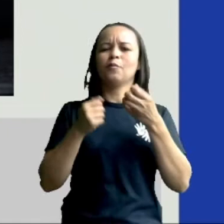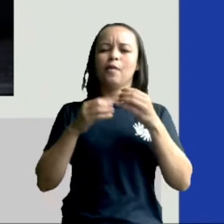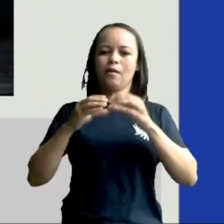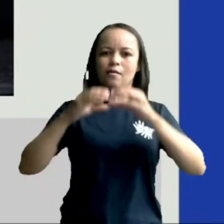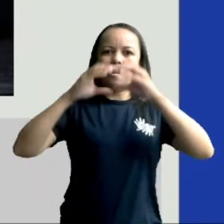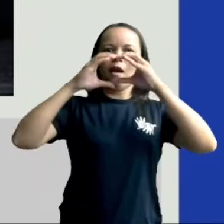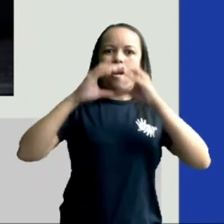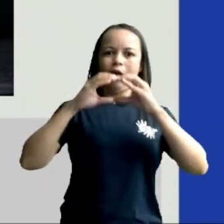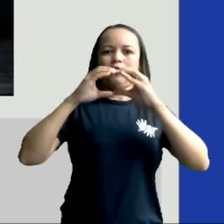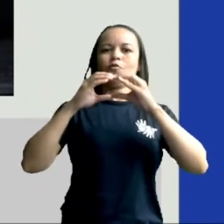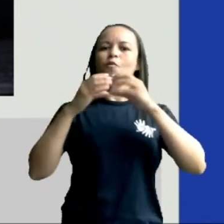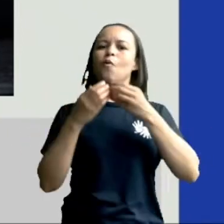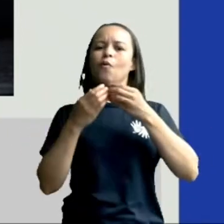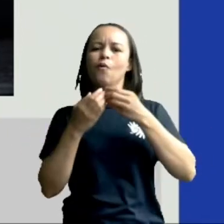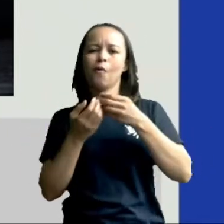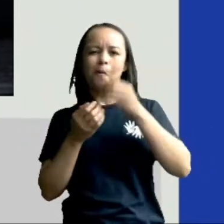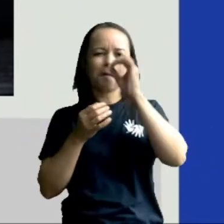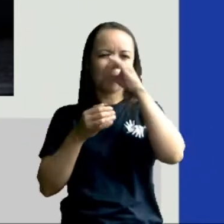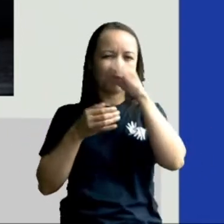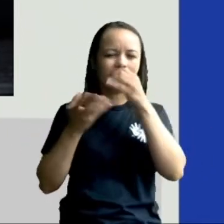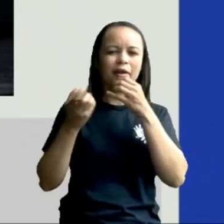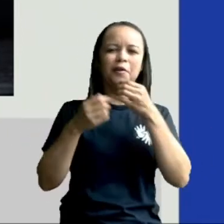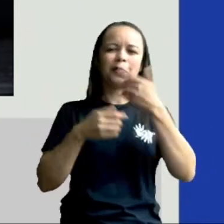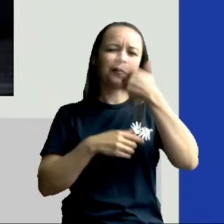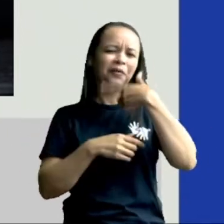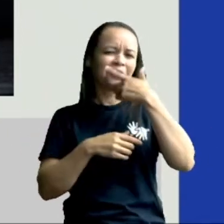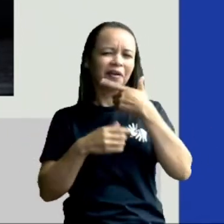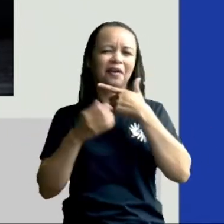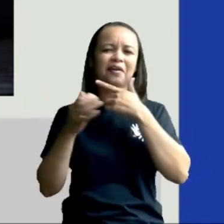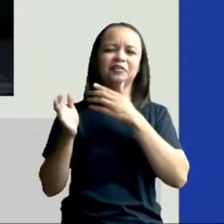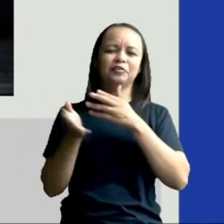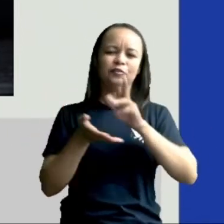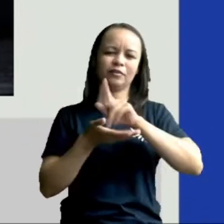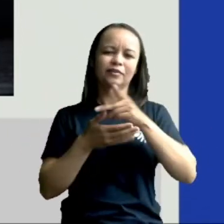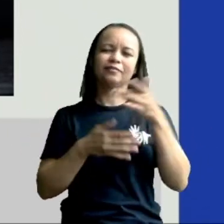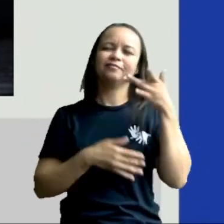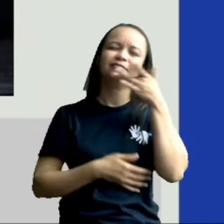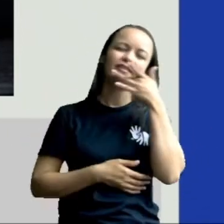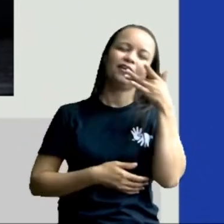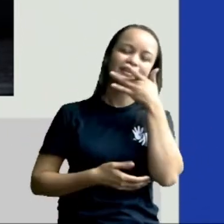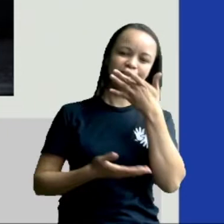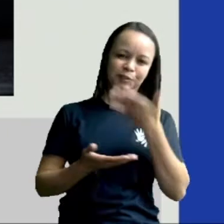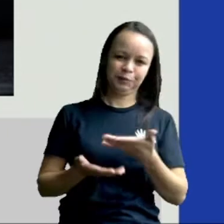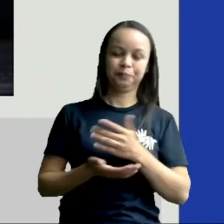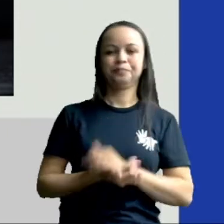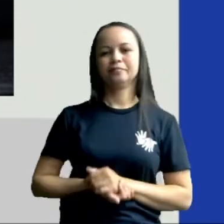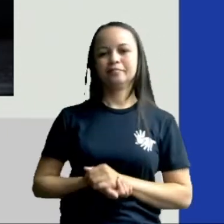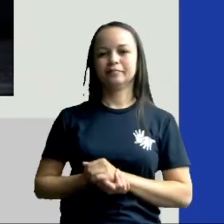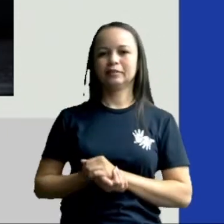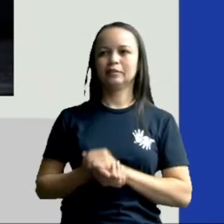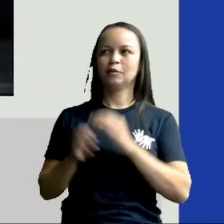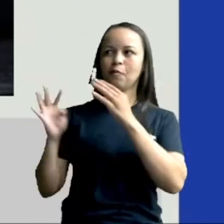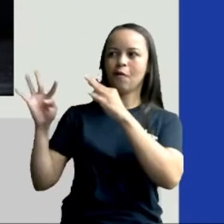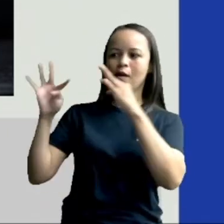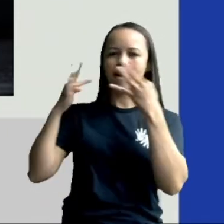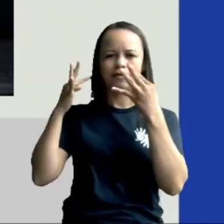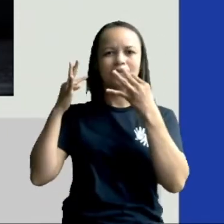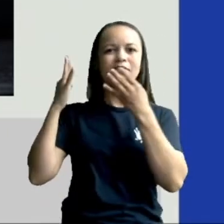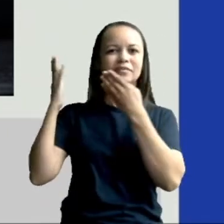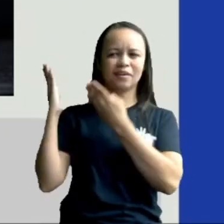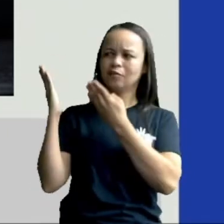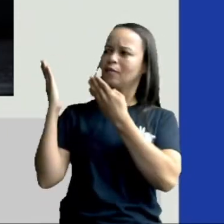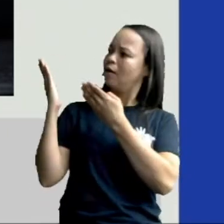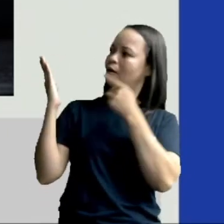bem grande, com bacon, queijo. Eita delícia, não é verdade? Chamou ou não chamou a atenção